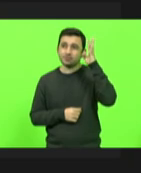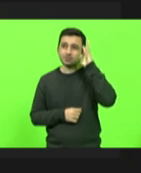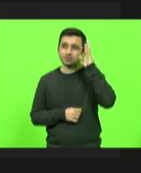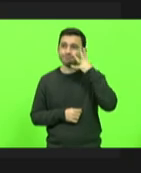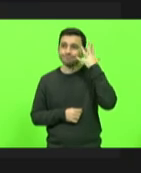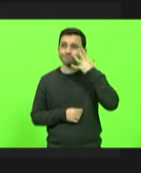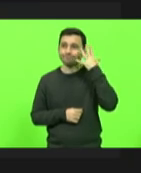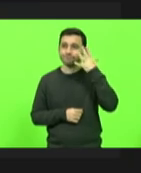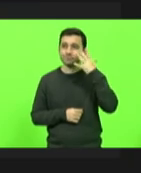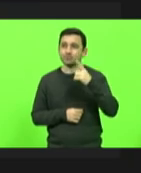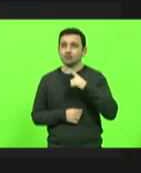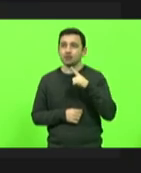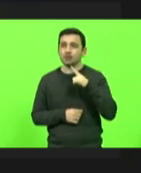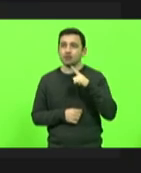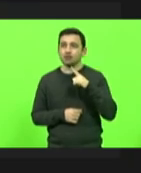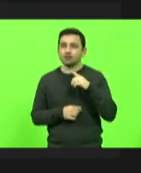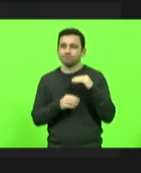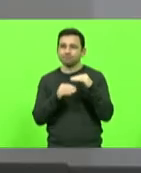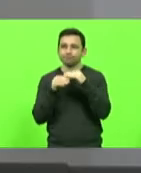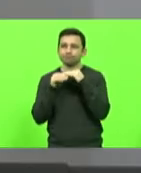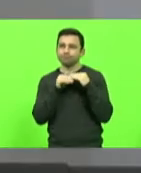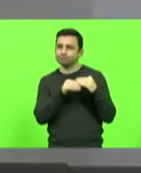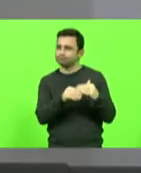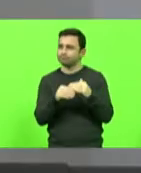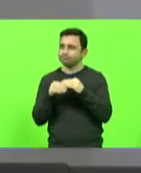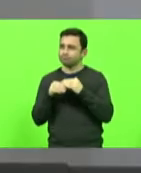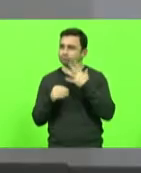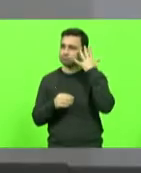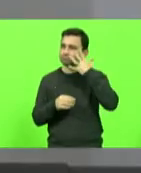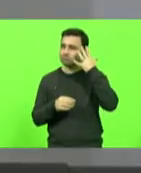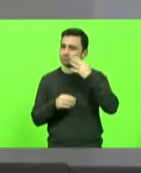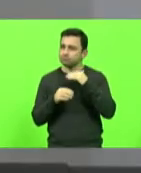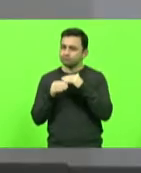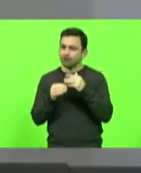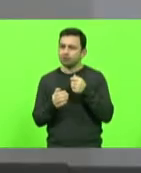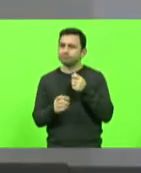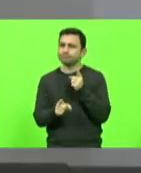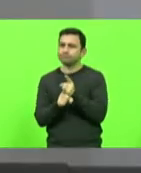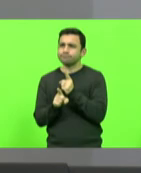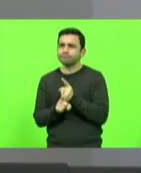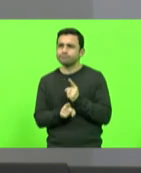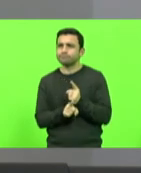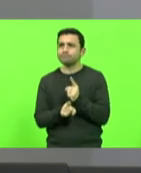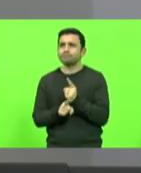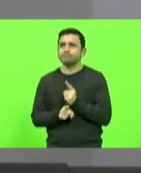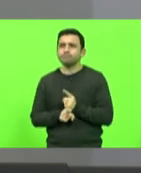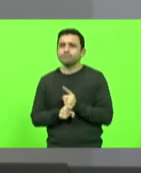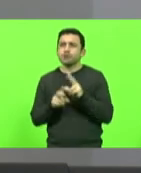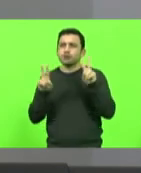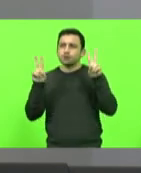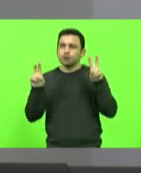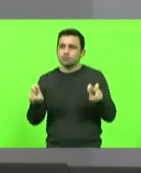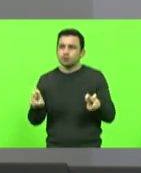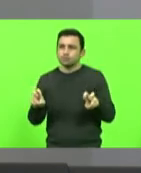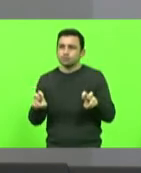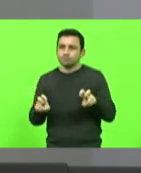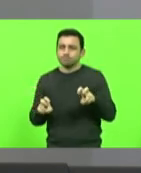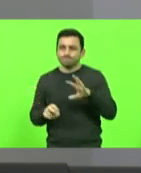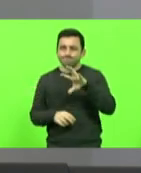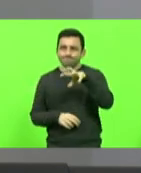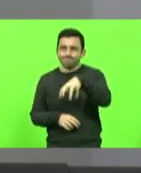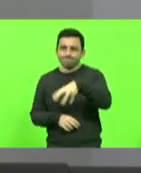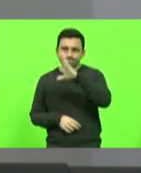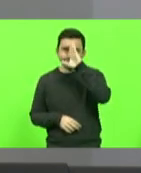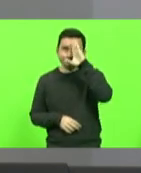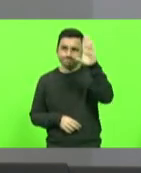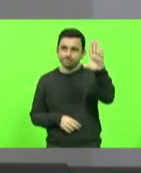tiveram muita consonância do ponto de vista de identificar quais são as questões centrais que precisamos avançar